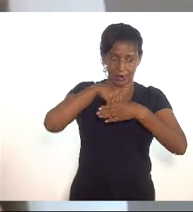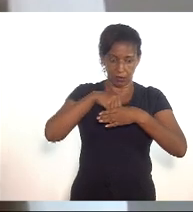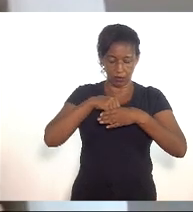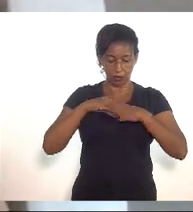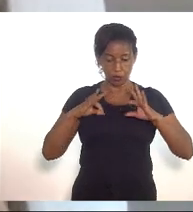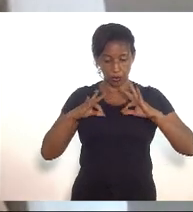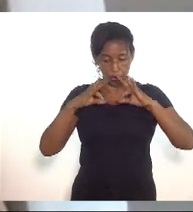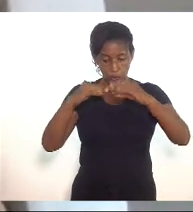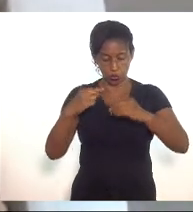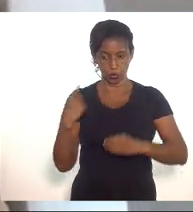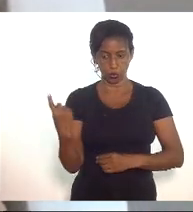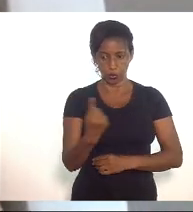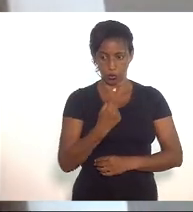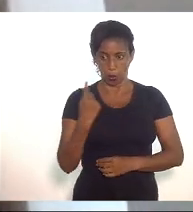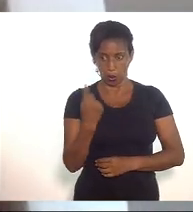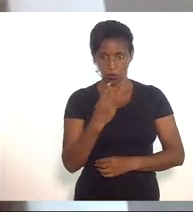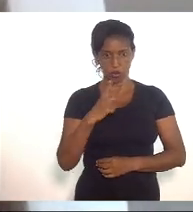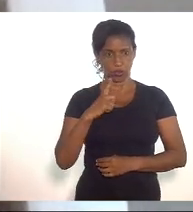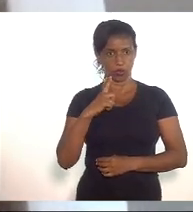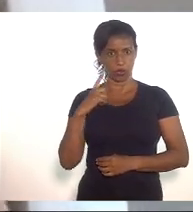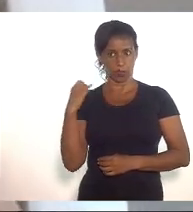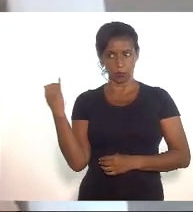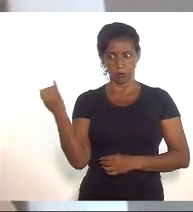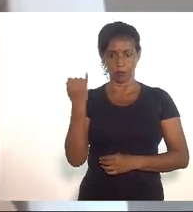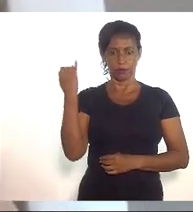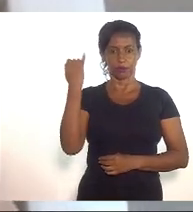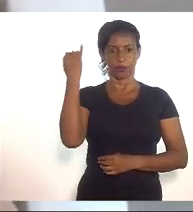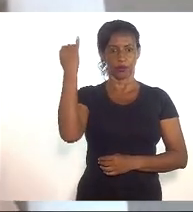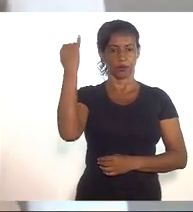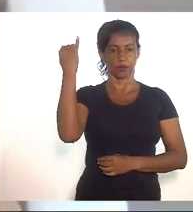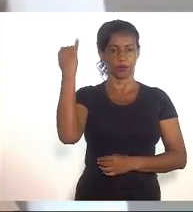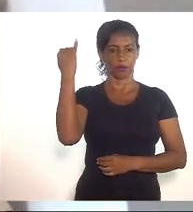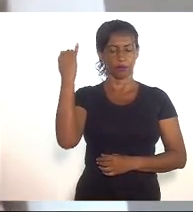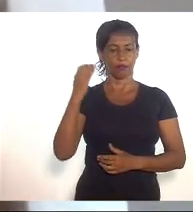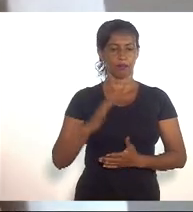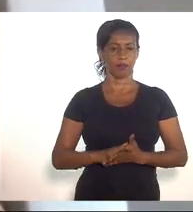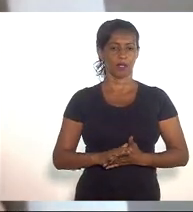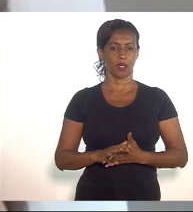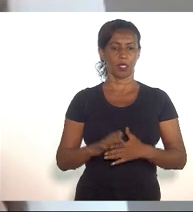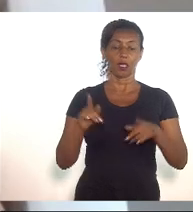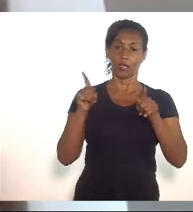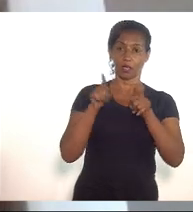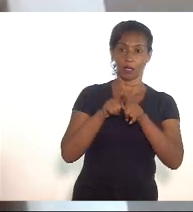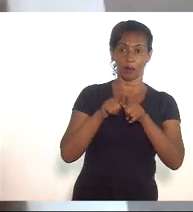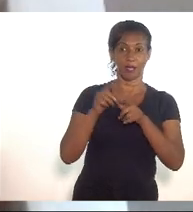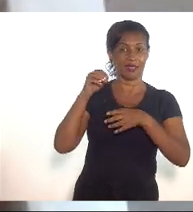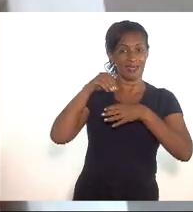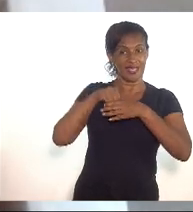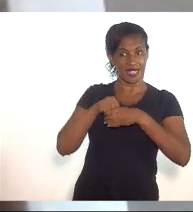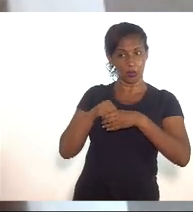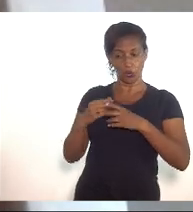hoje, desses valores que eu mostrei, além das limitações que